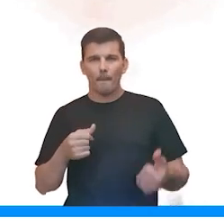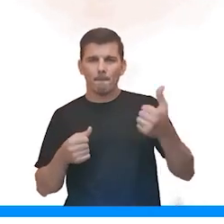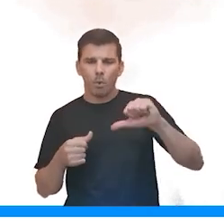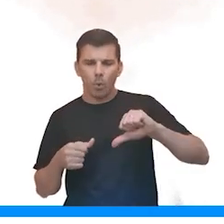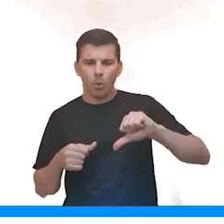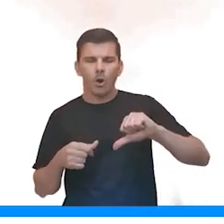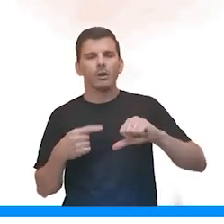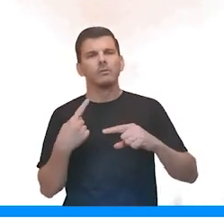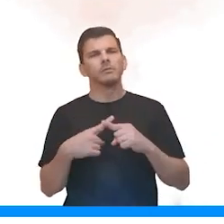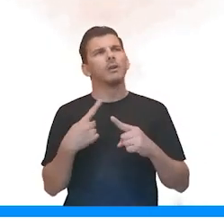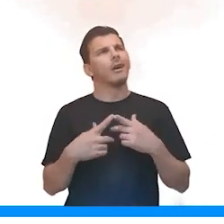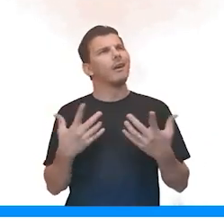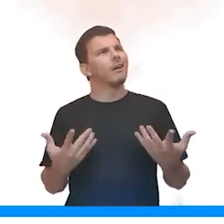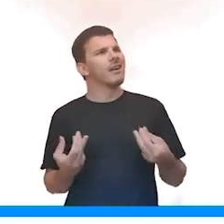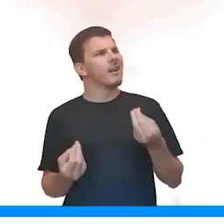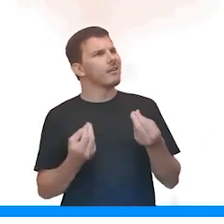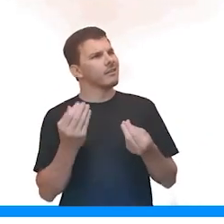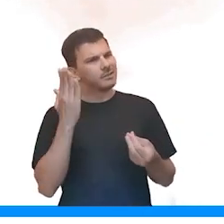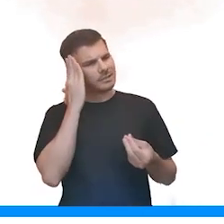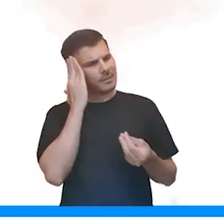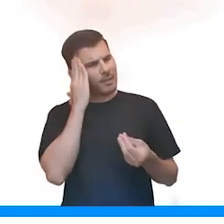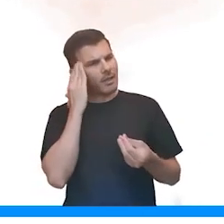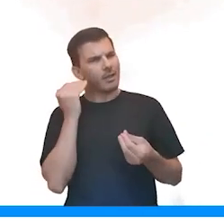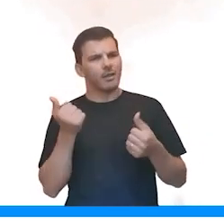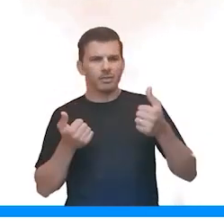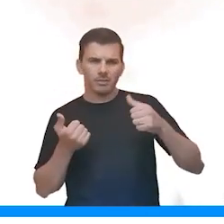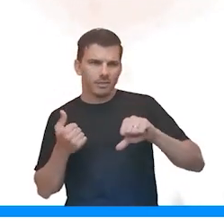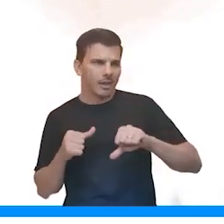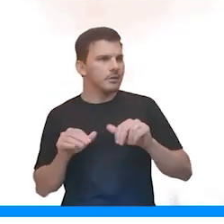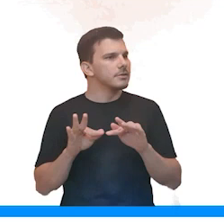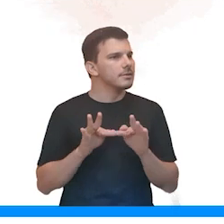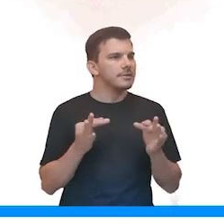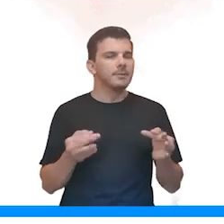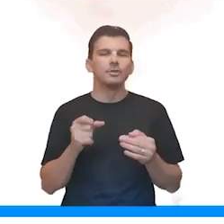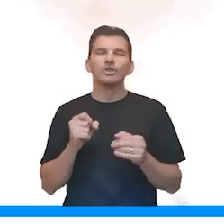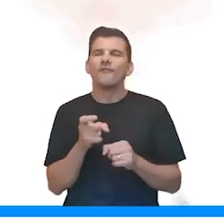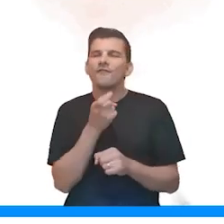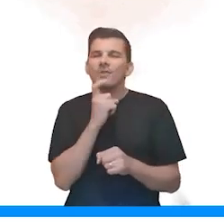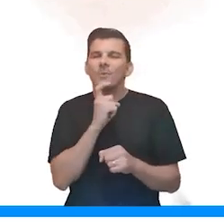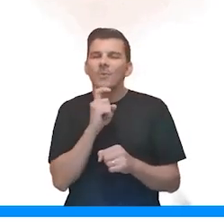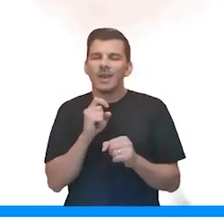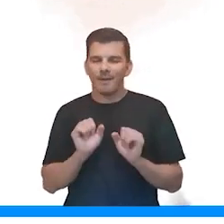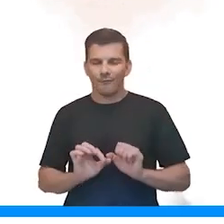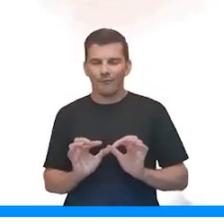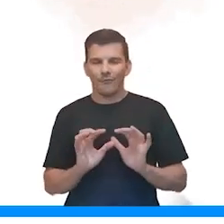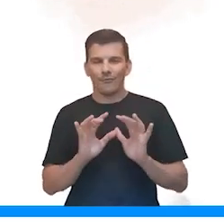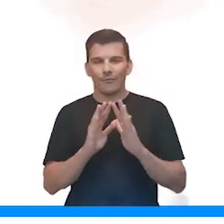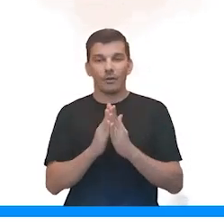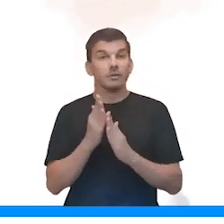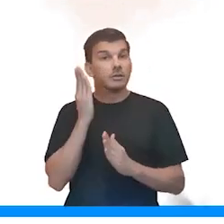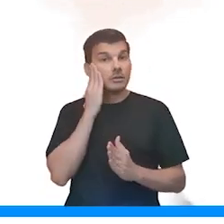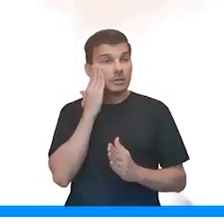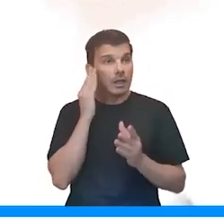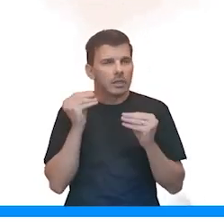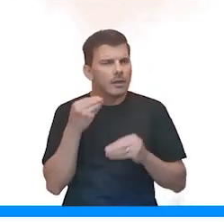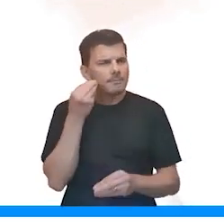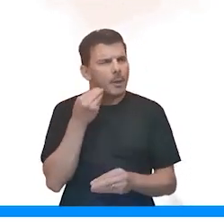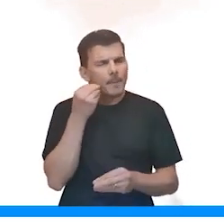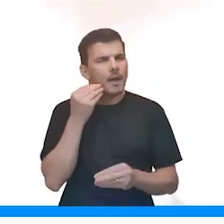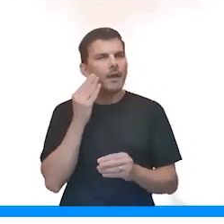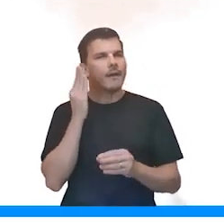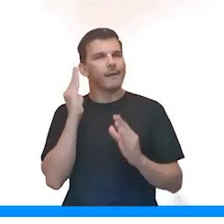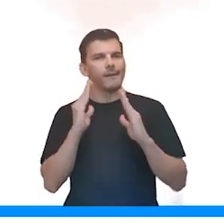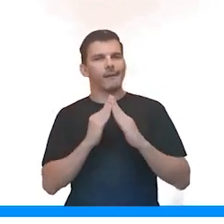ele é negativo e ele diminui de volume. Professor, como é que o trabalho é negativo? Muito simples, é só resfriar o gás. Tá bom?